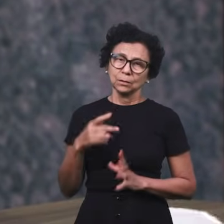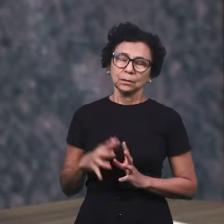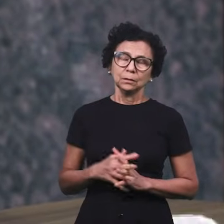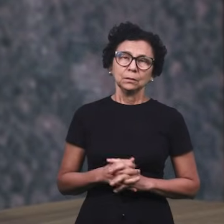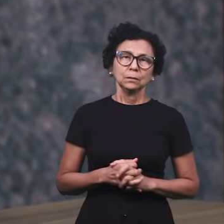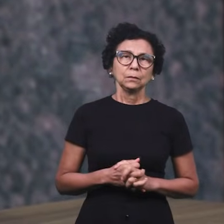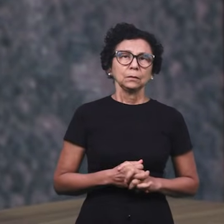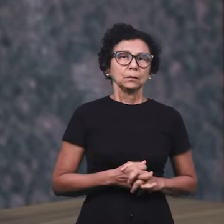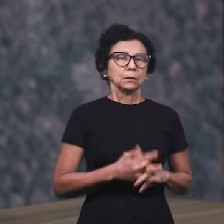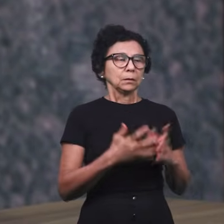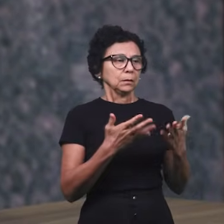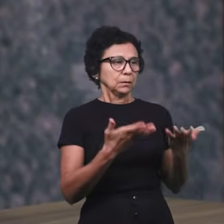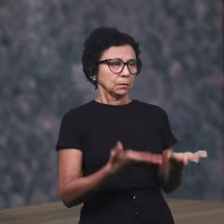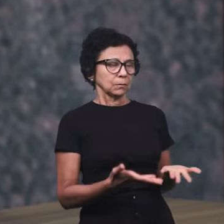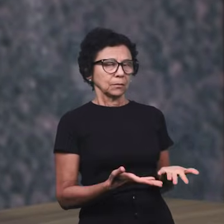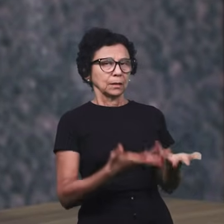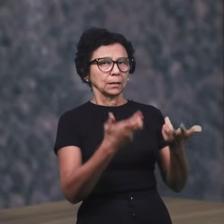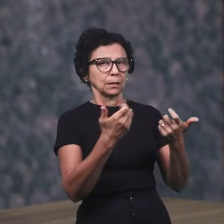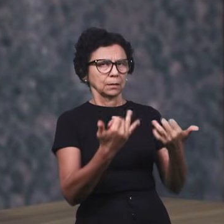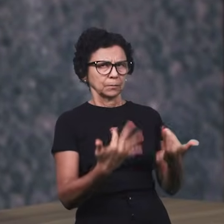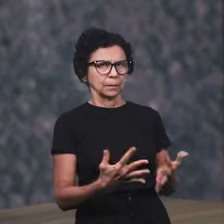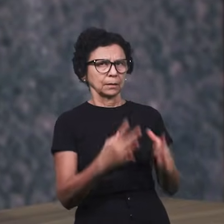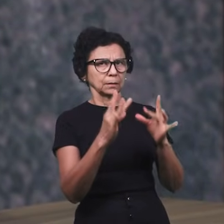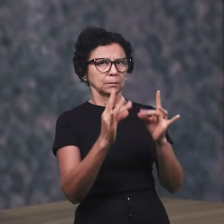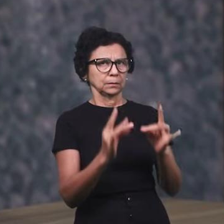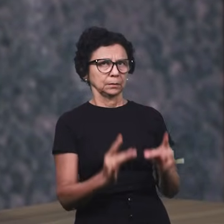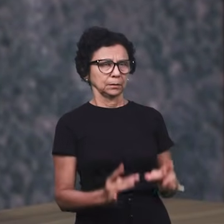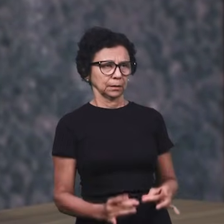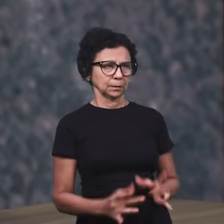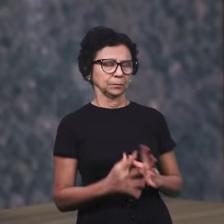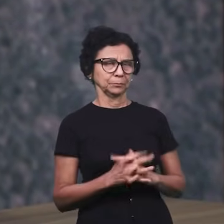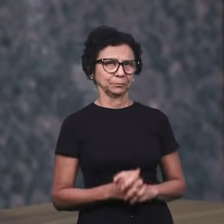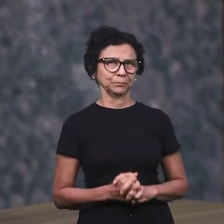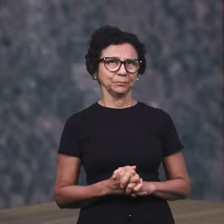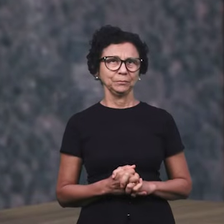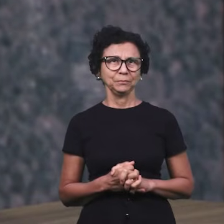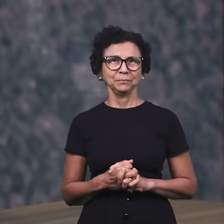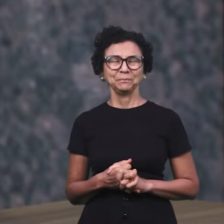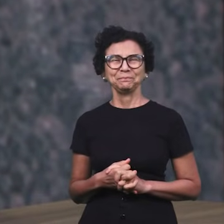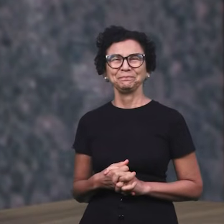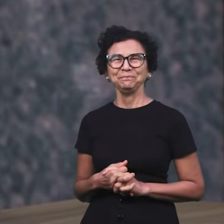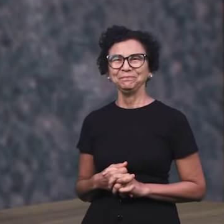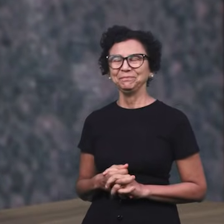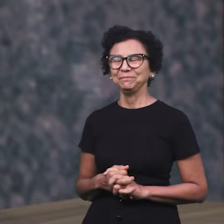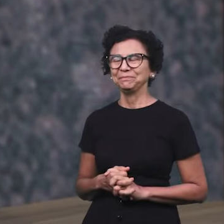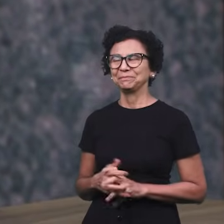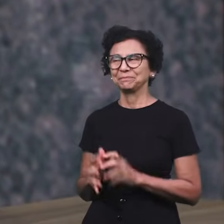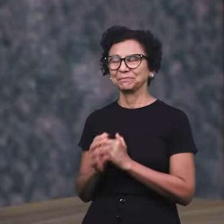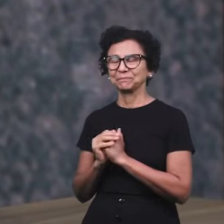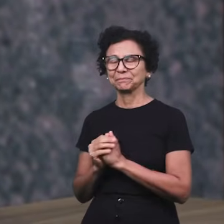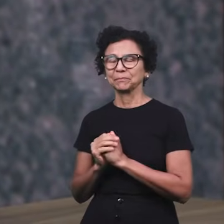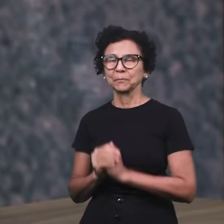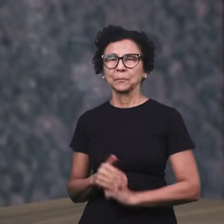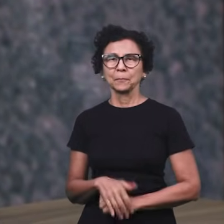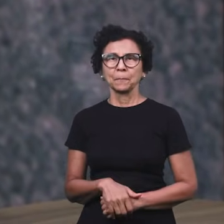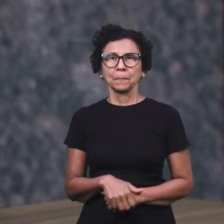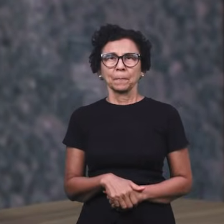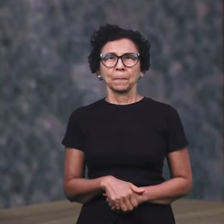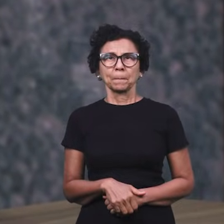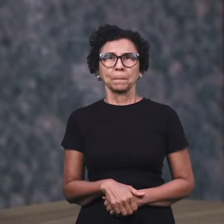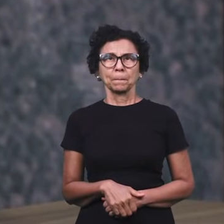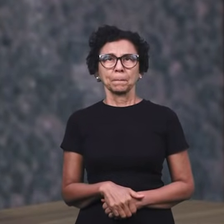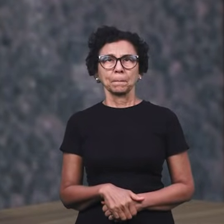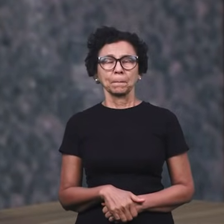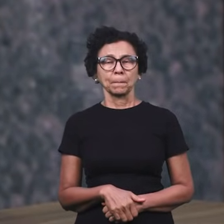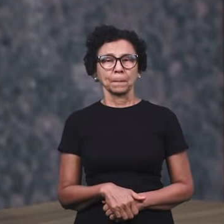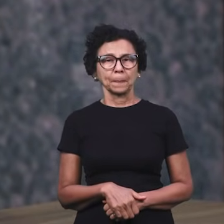uma sequência de assuntos a respeito da história do cristianismo. E a história do cristianismo, ela é indissociavelmente